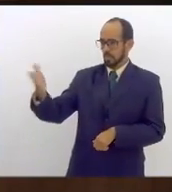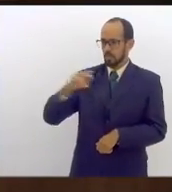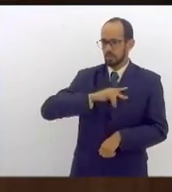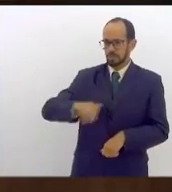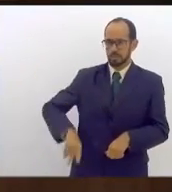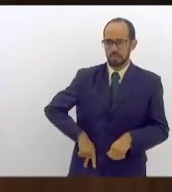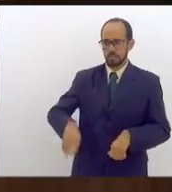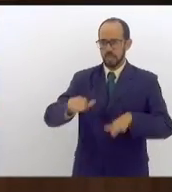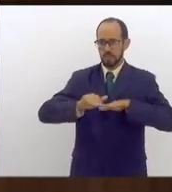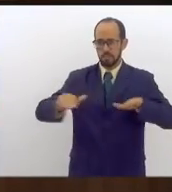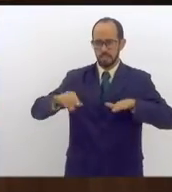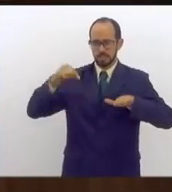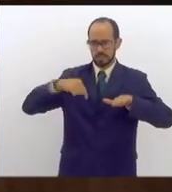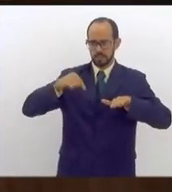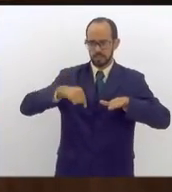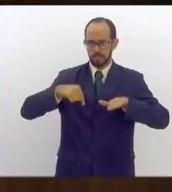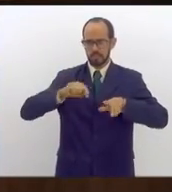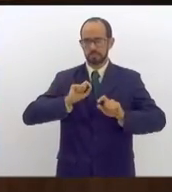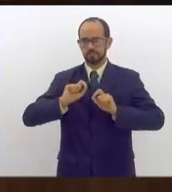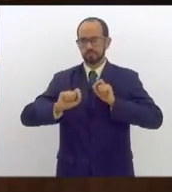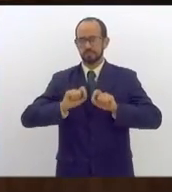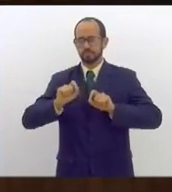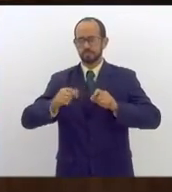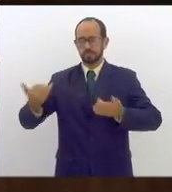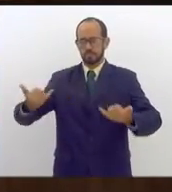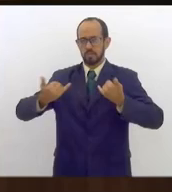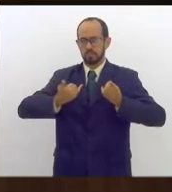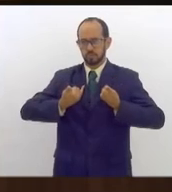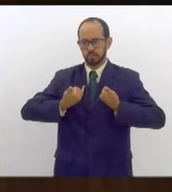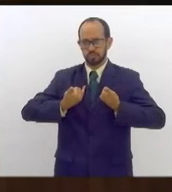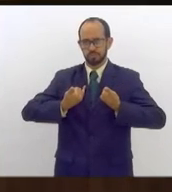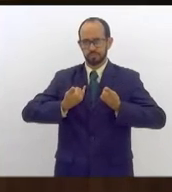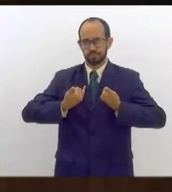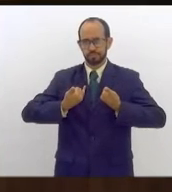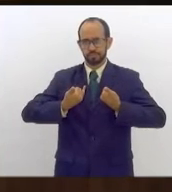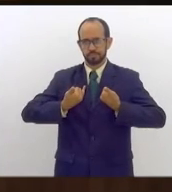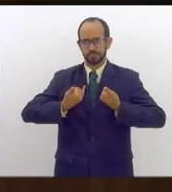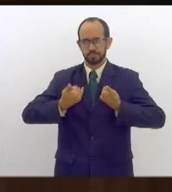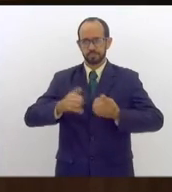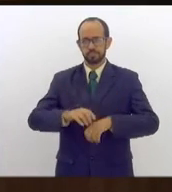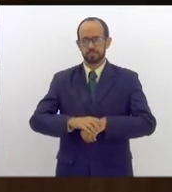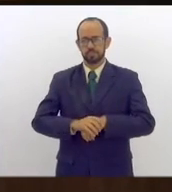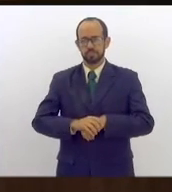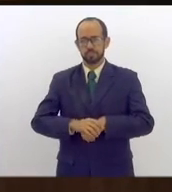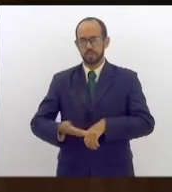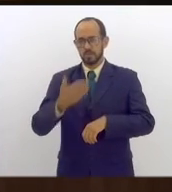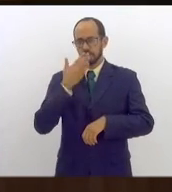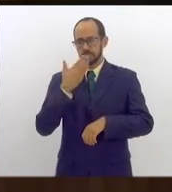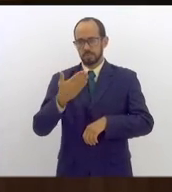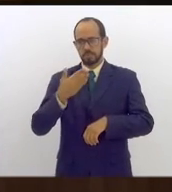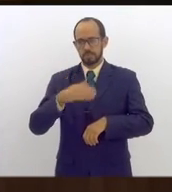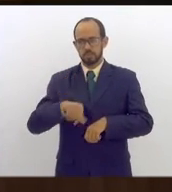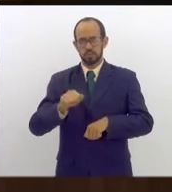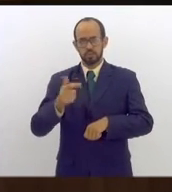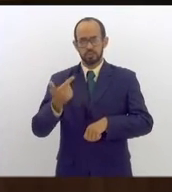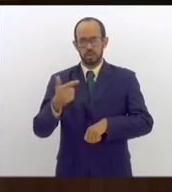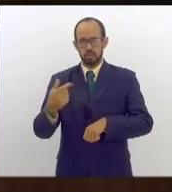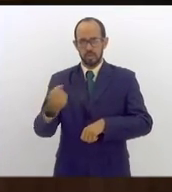A mesa aqui me passou um requerimento sem